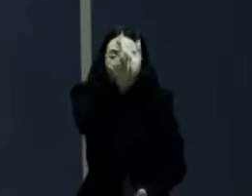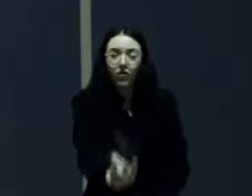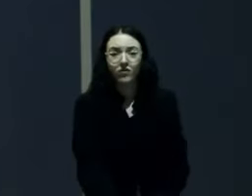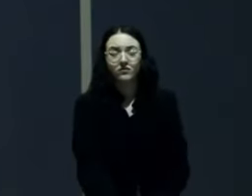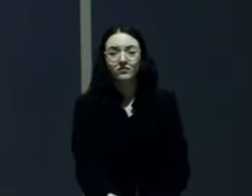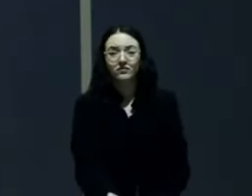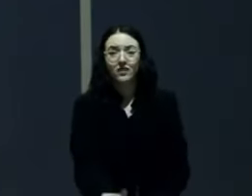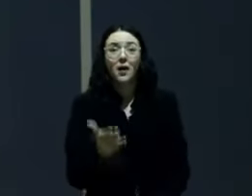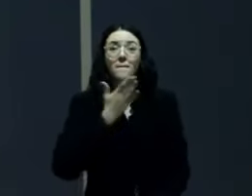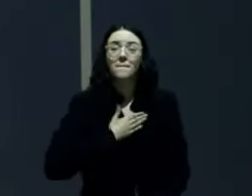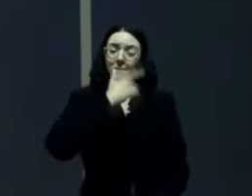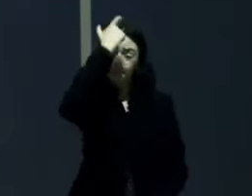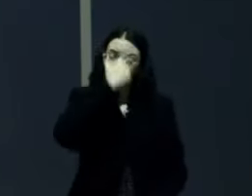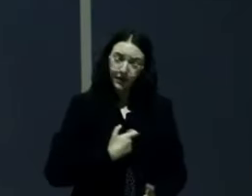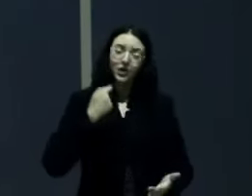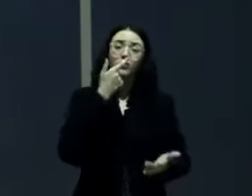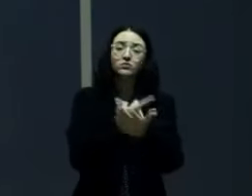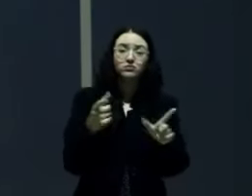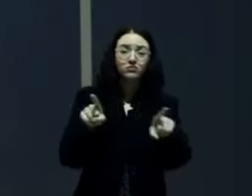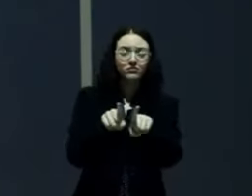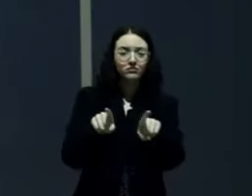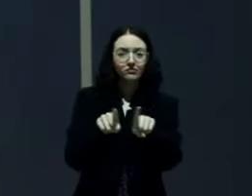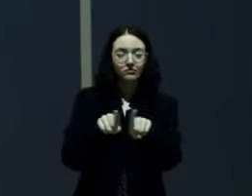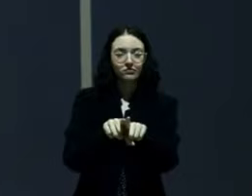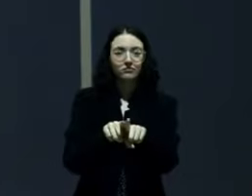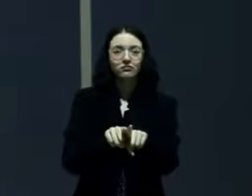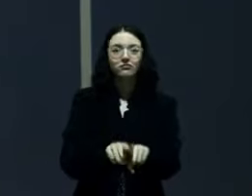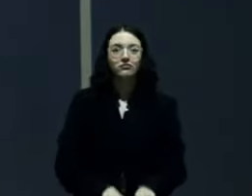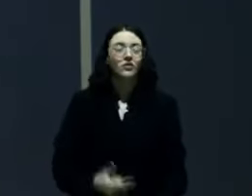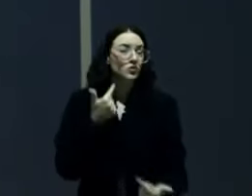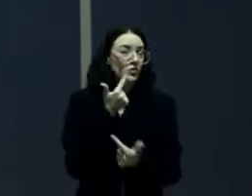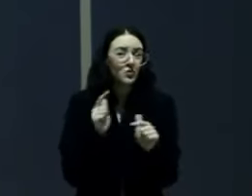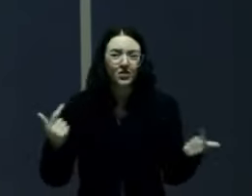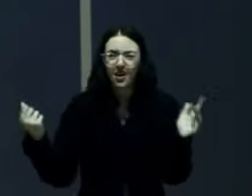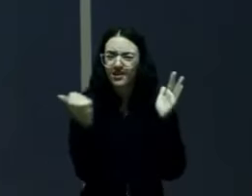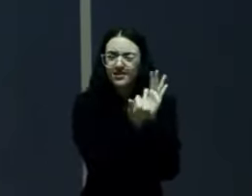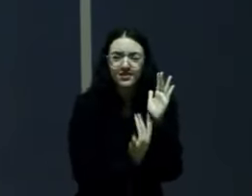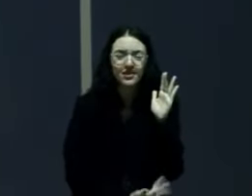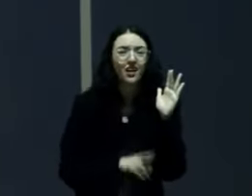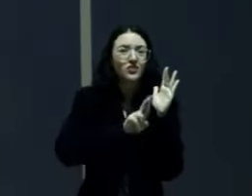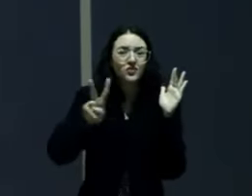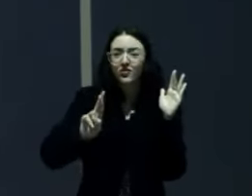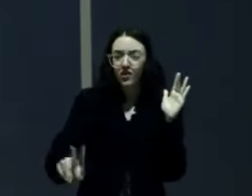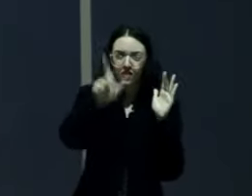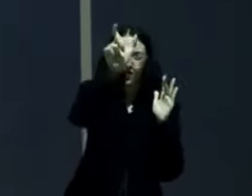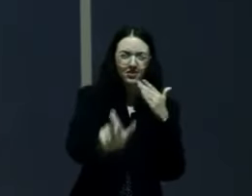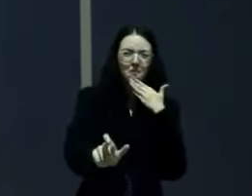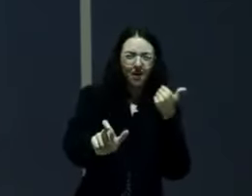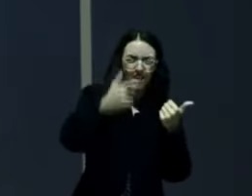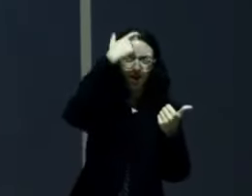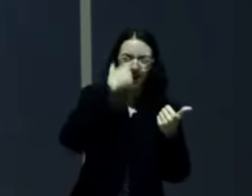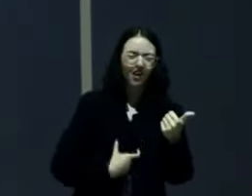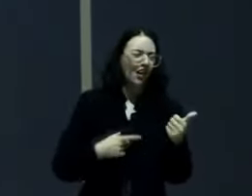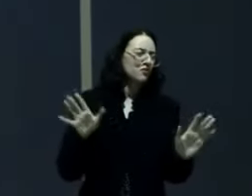é o mesmo sangue que me comprou. Não tem sangue diferente. Não tem você melhor que eu, nem eu melhor que você, não.